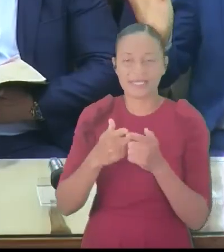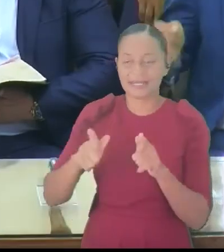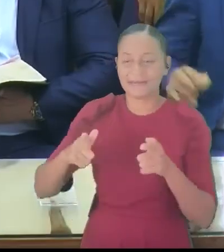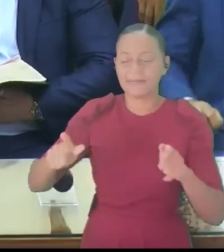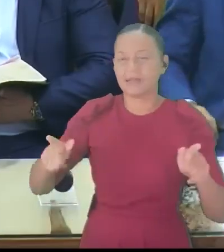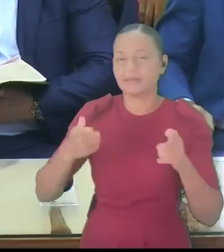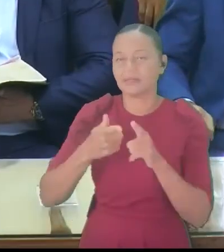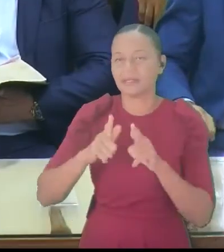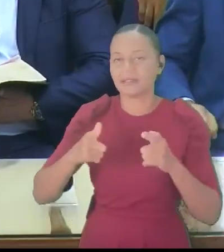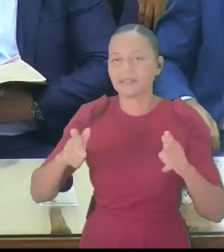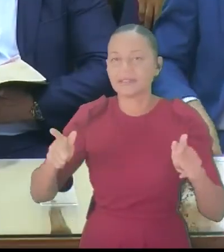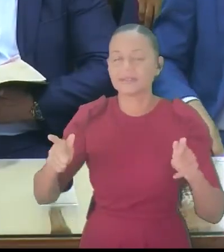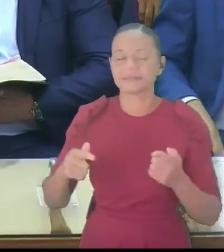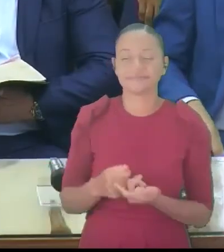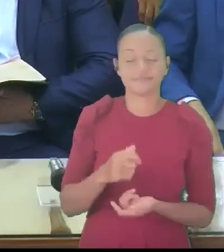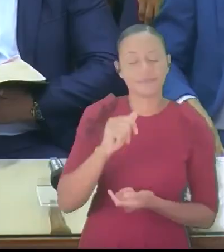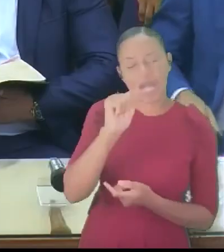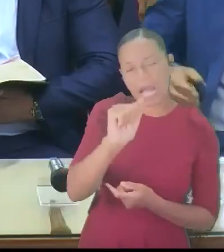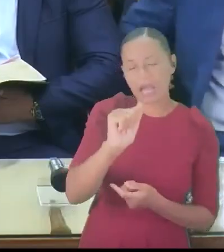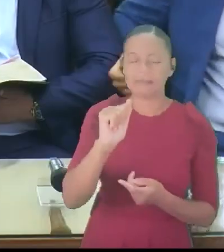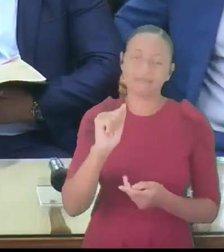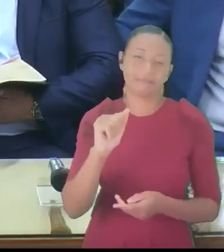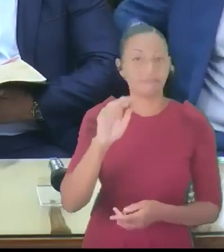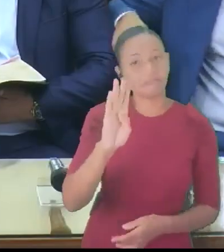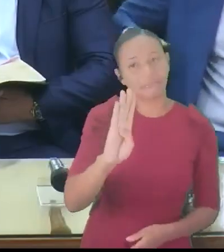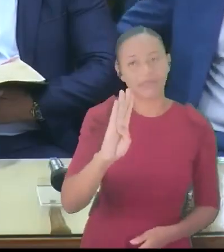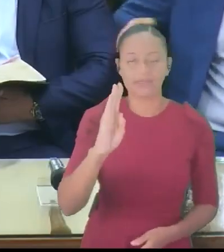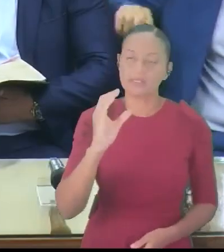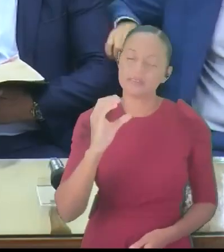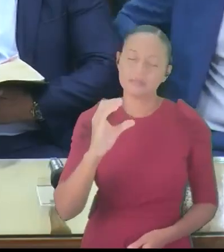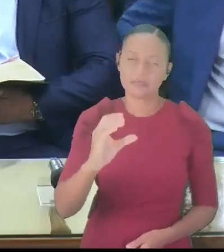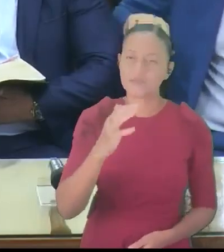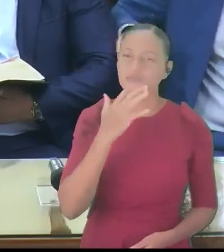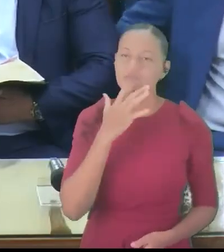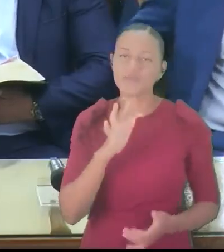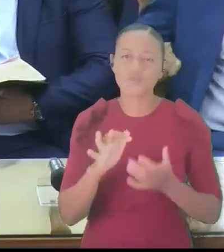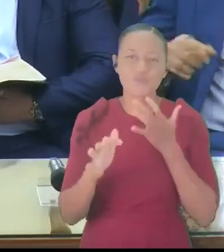A, sem saber o que é B, sem saber o que é C, sem saber o que é D.